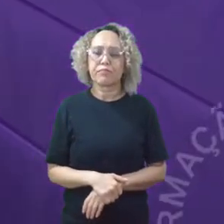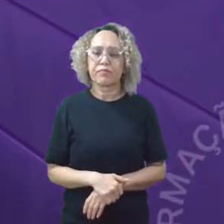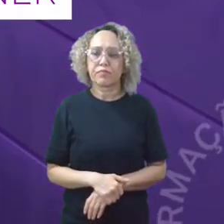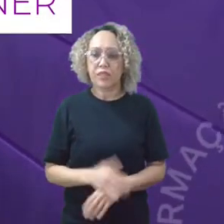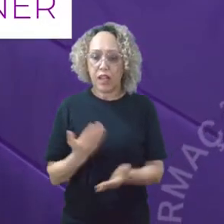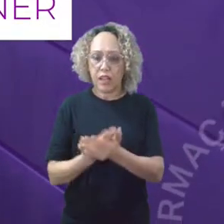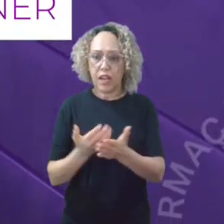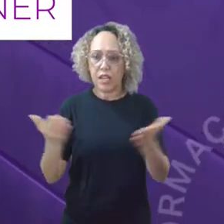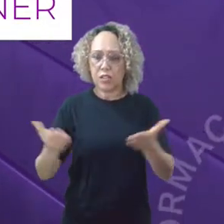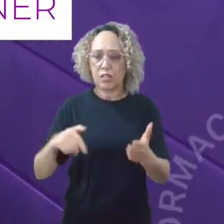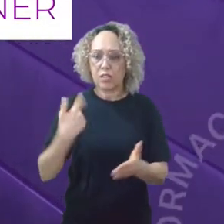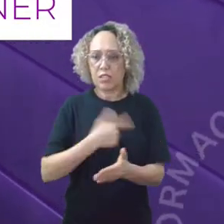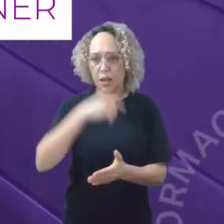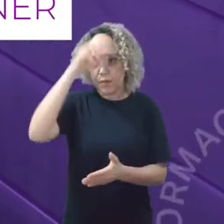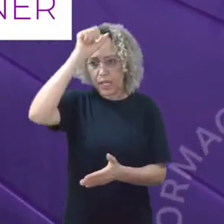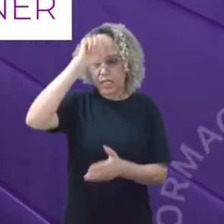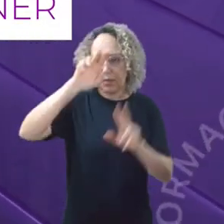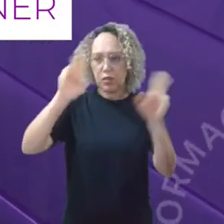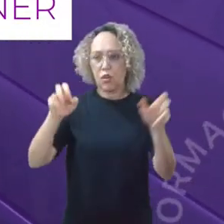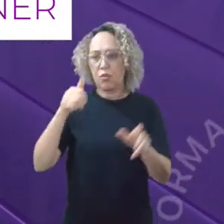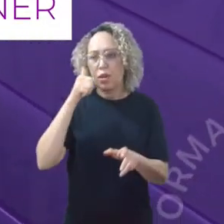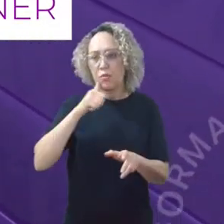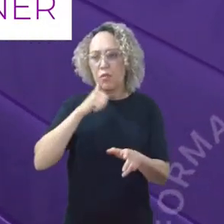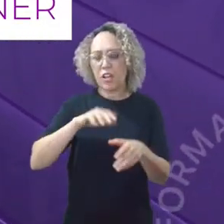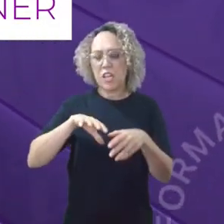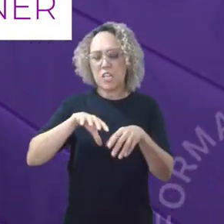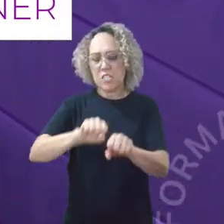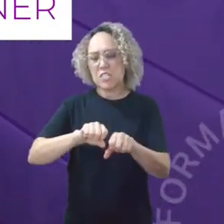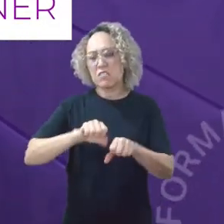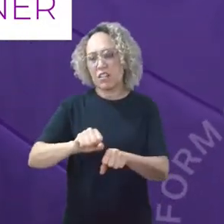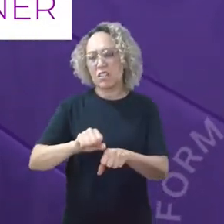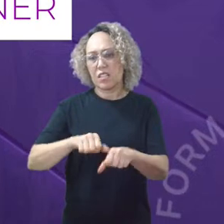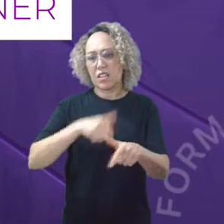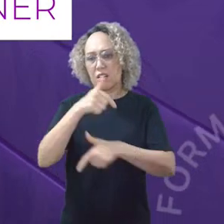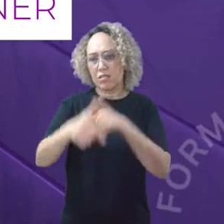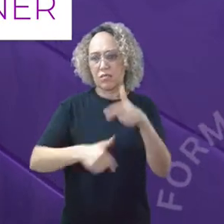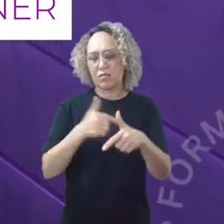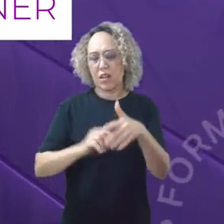Na aula de hoje, aprendemos sobre mulheres e a exploração